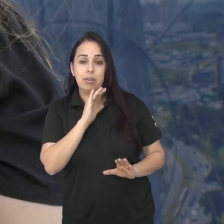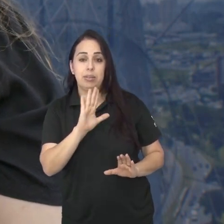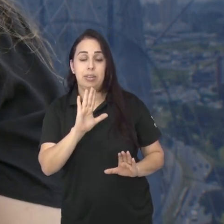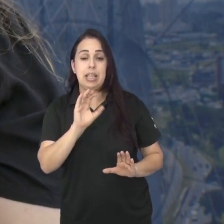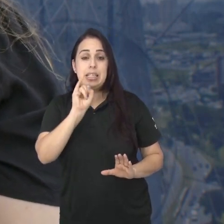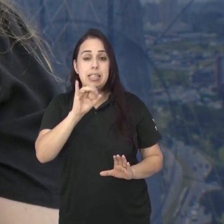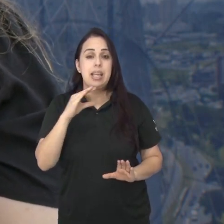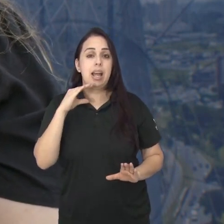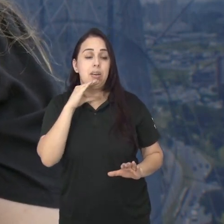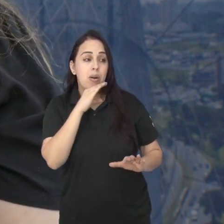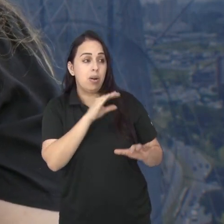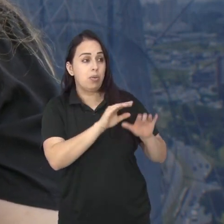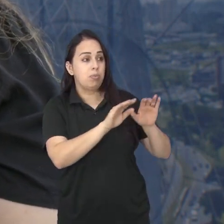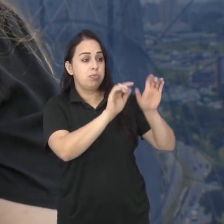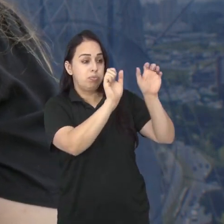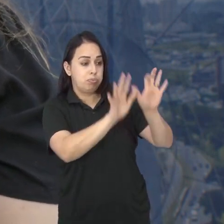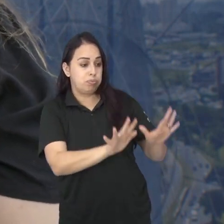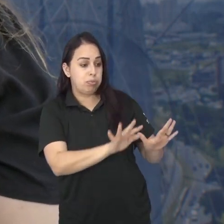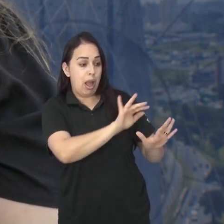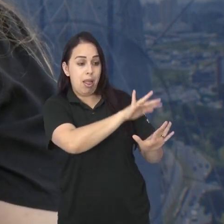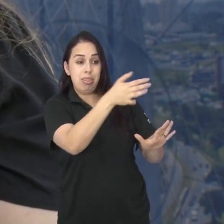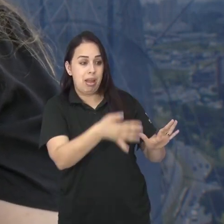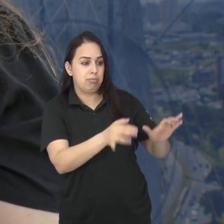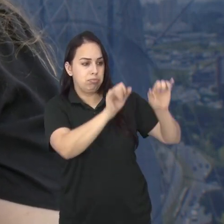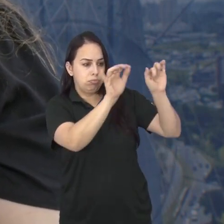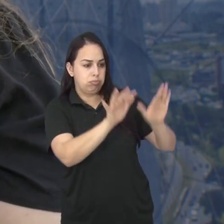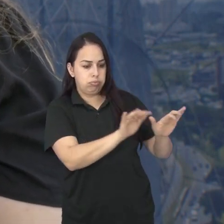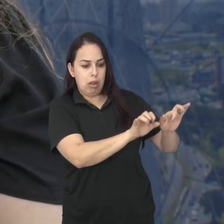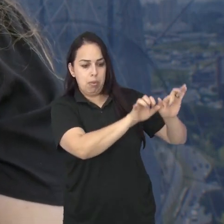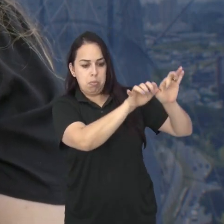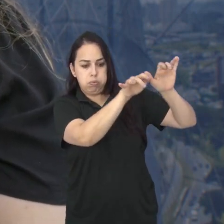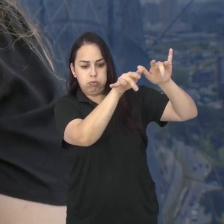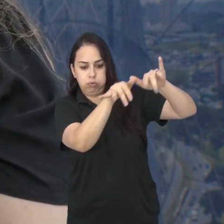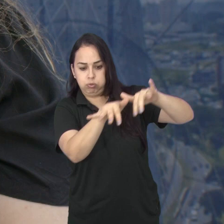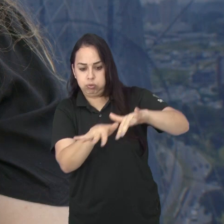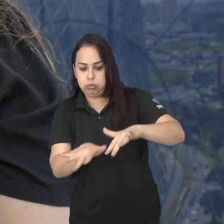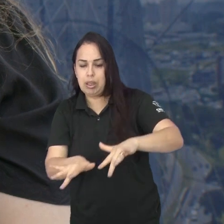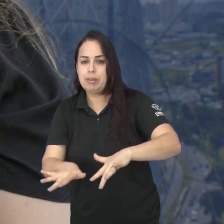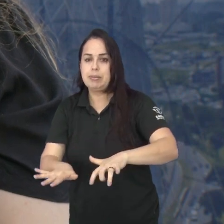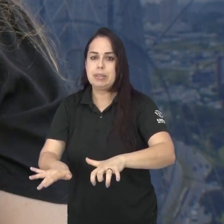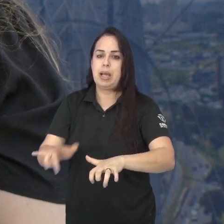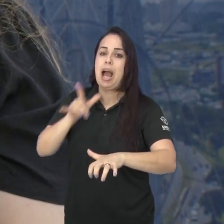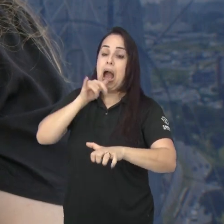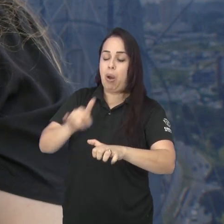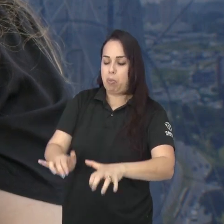aumenta, você tem um derretimento das geleiras, aí você pode ter